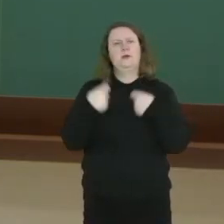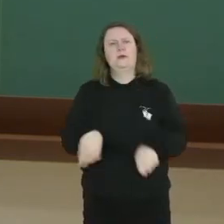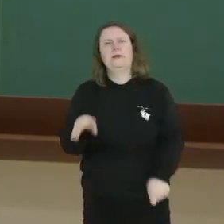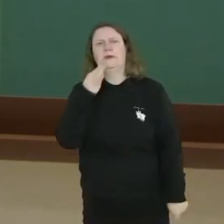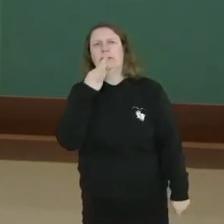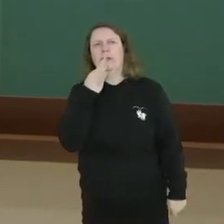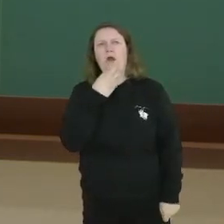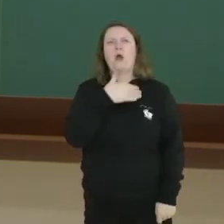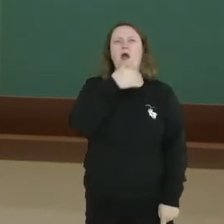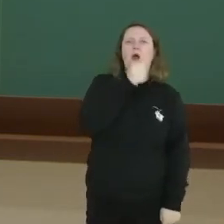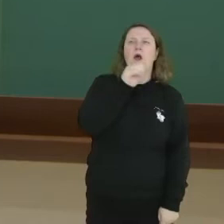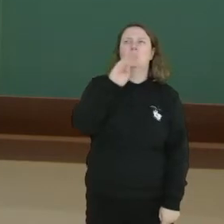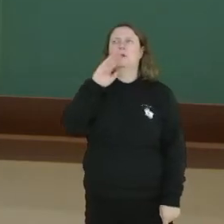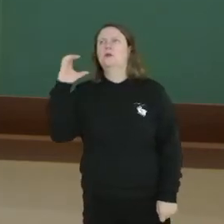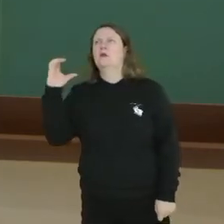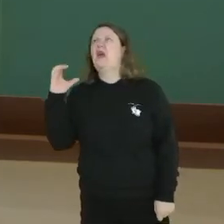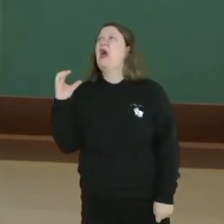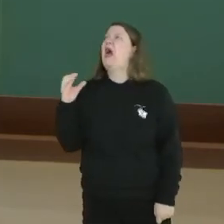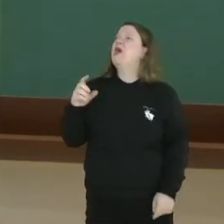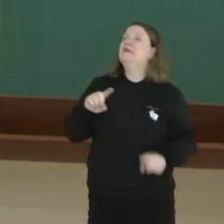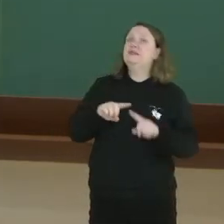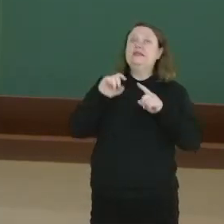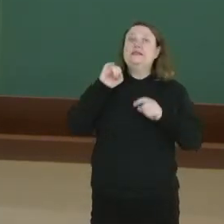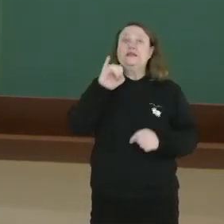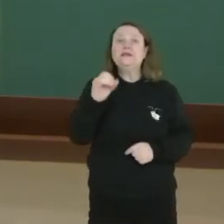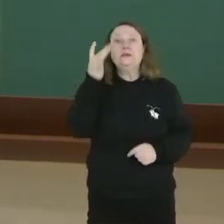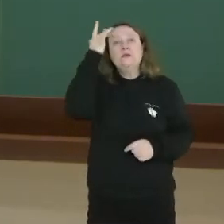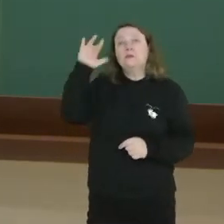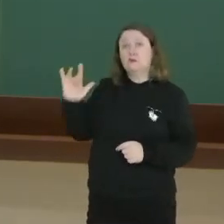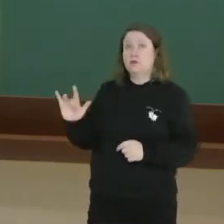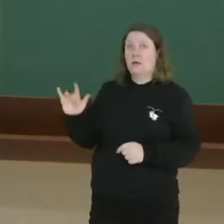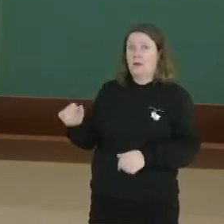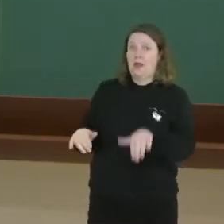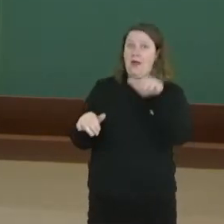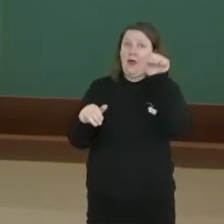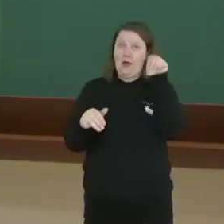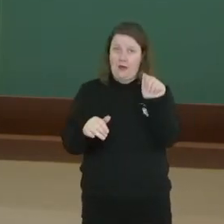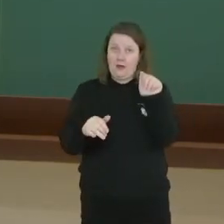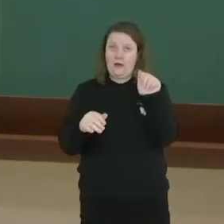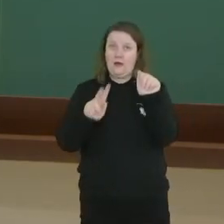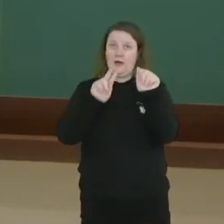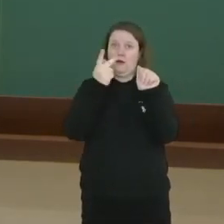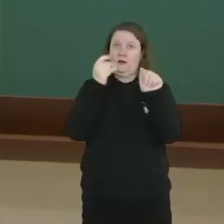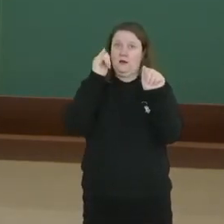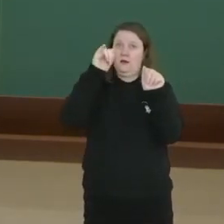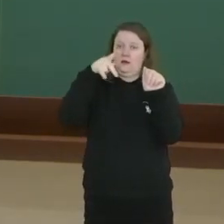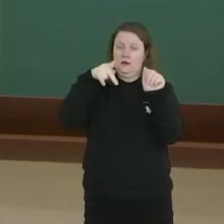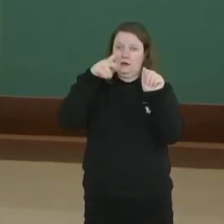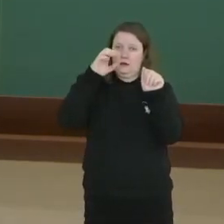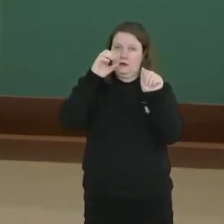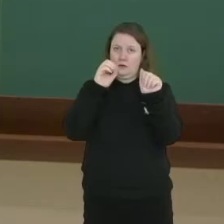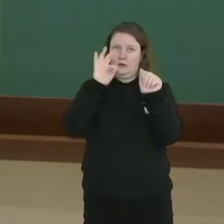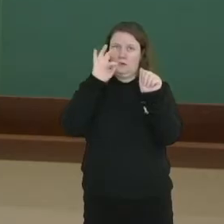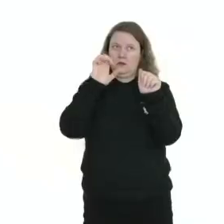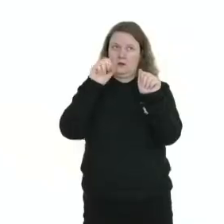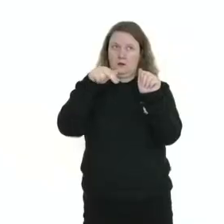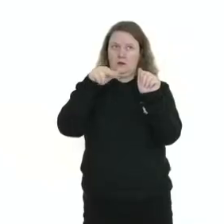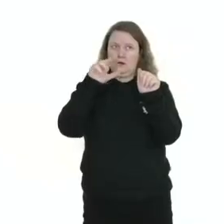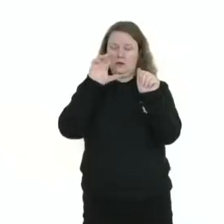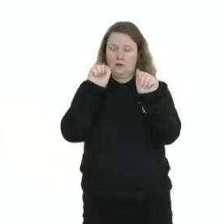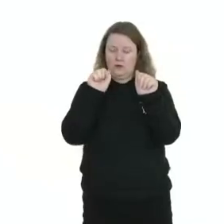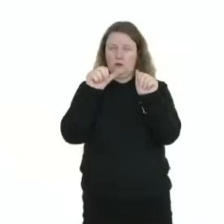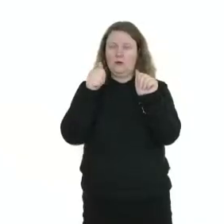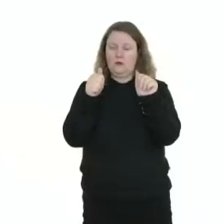C, né? Se você olha isso aqui, meu Deus, o que é A, B e C? Então, A é a medida da hipotenusa, por isso que é bom fazer um desenho do lado. Então, A é a medida